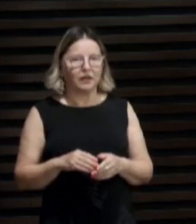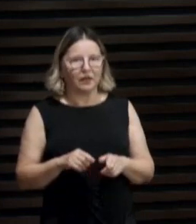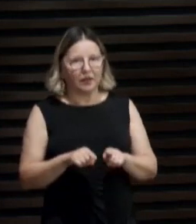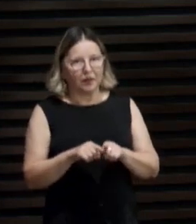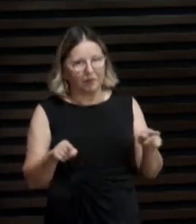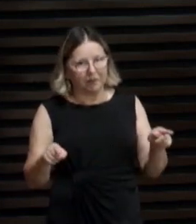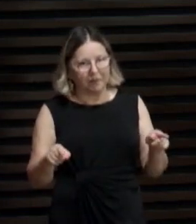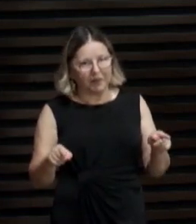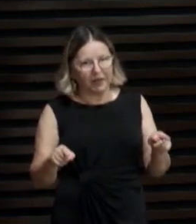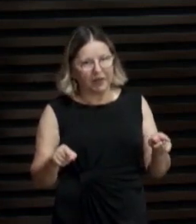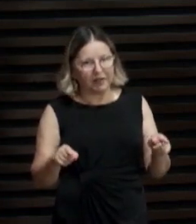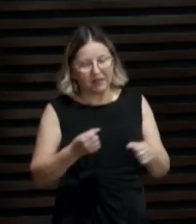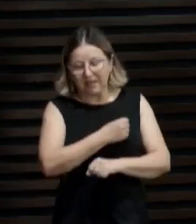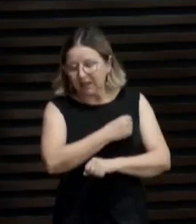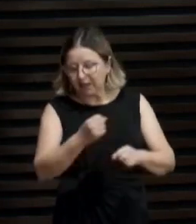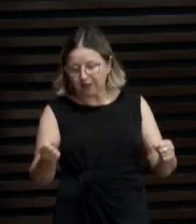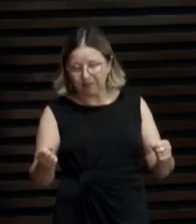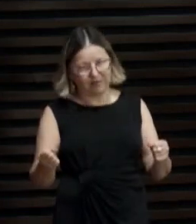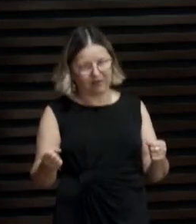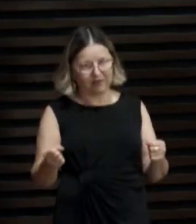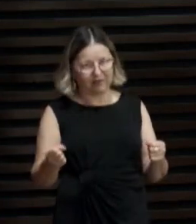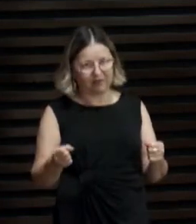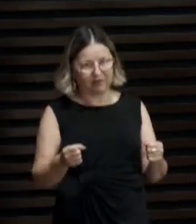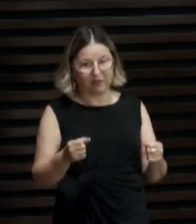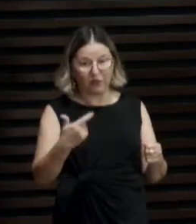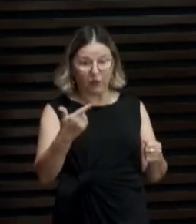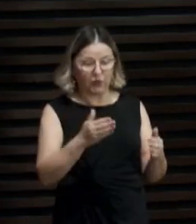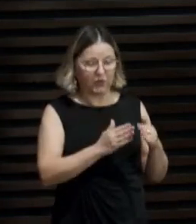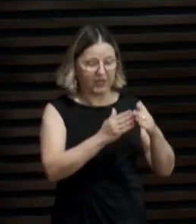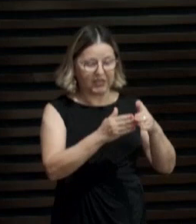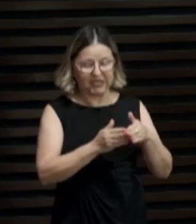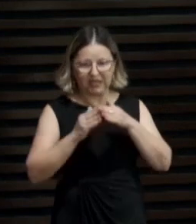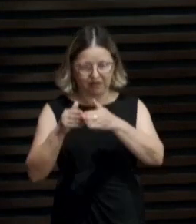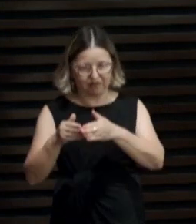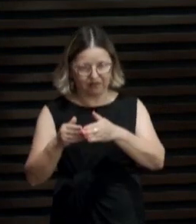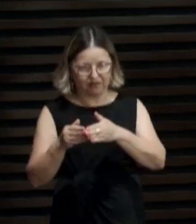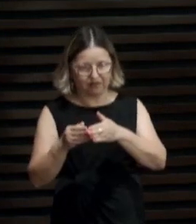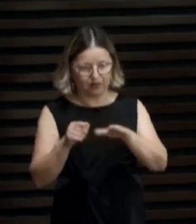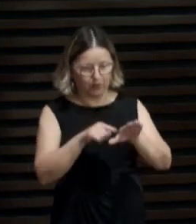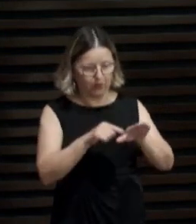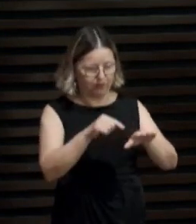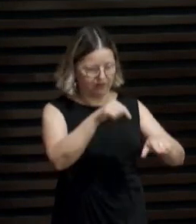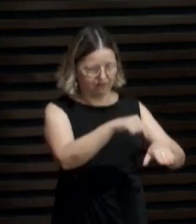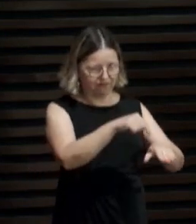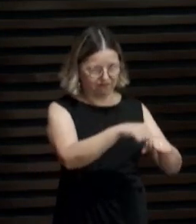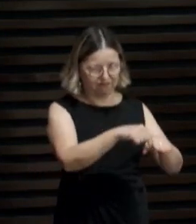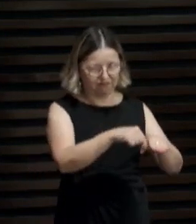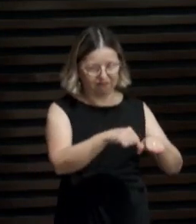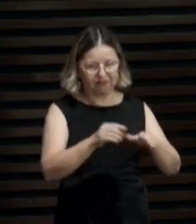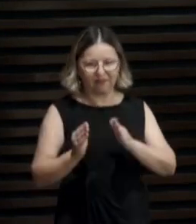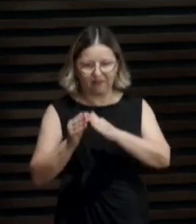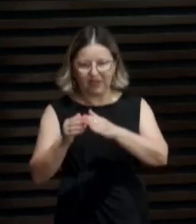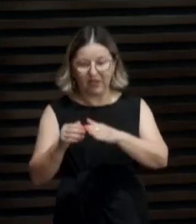pé numa canoa e um pé em outra canoa. Se você tem dúvida, você não está do lado de Deus.